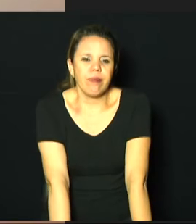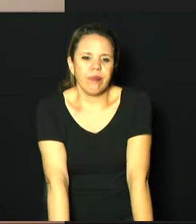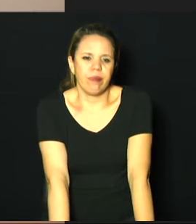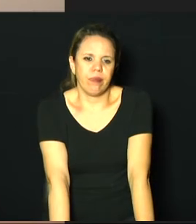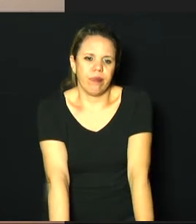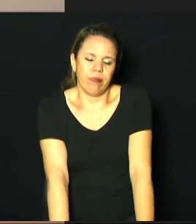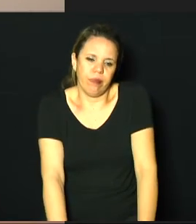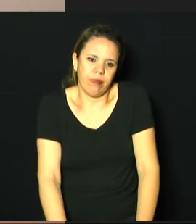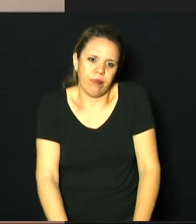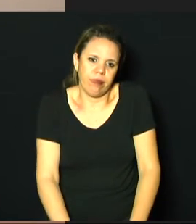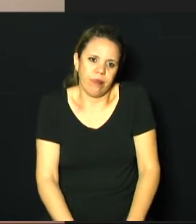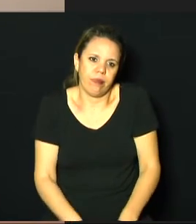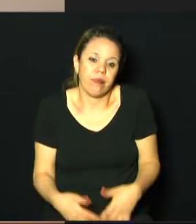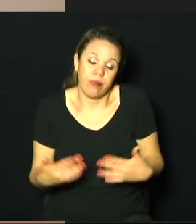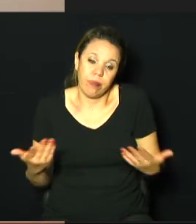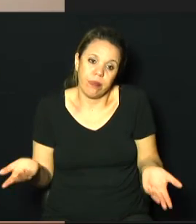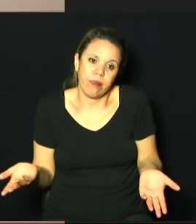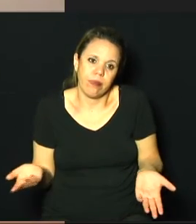Então, assim,